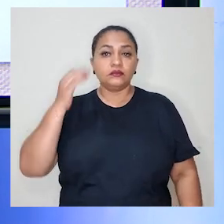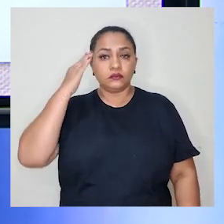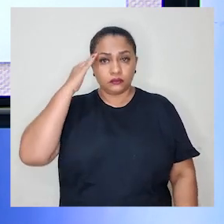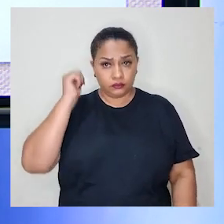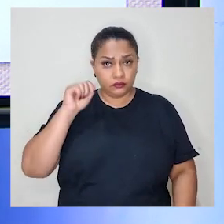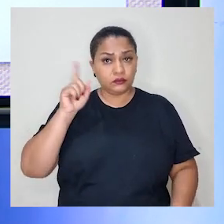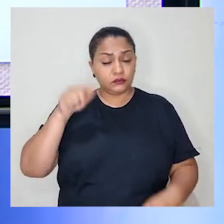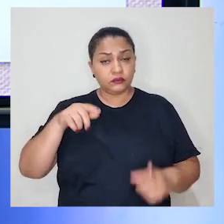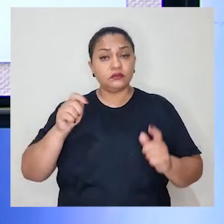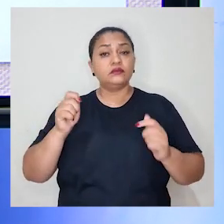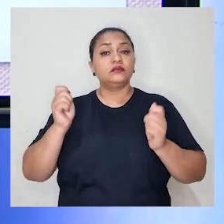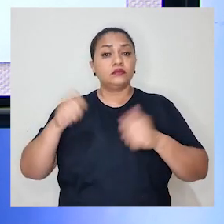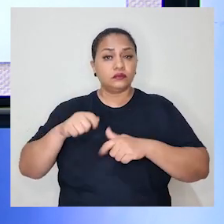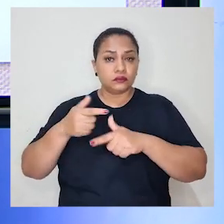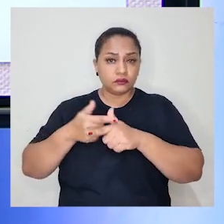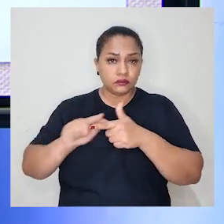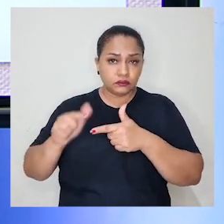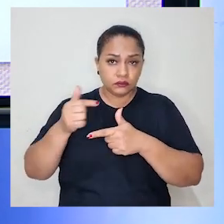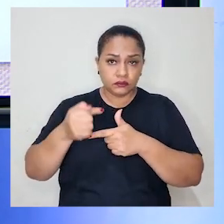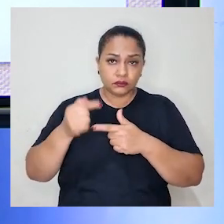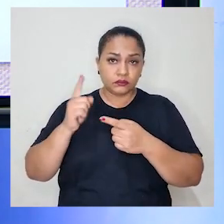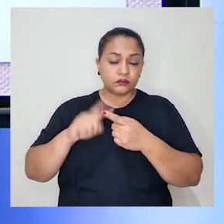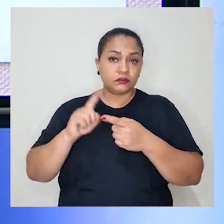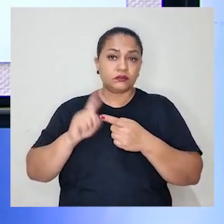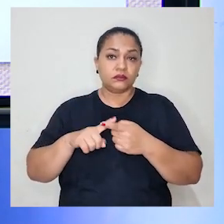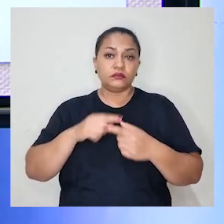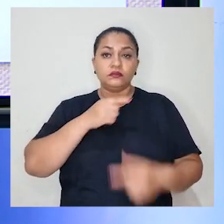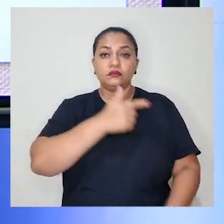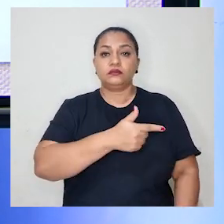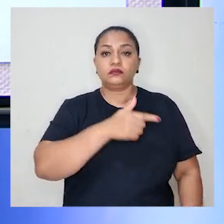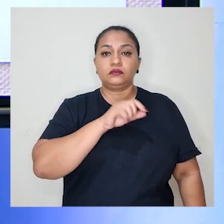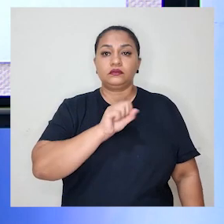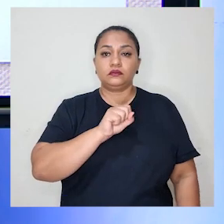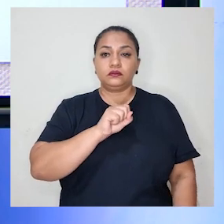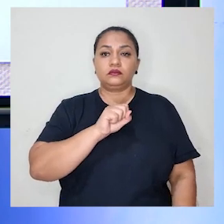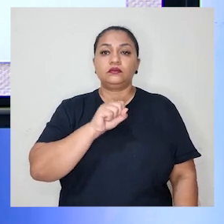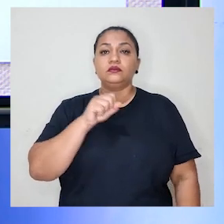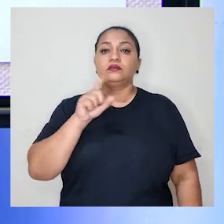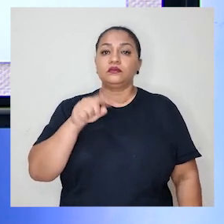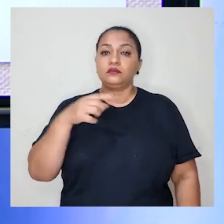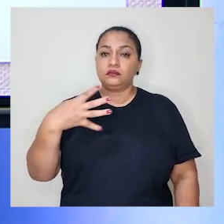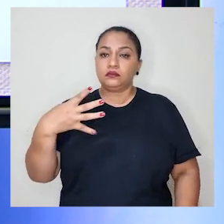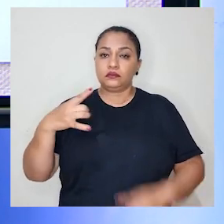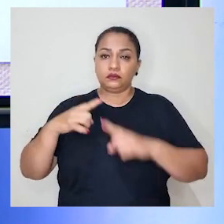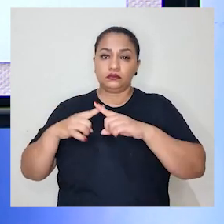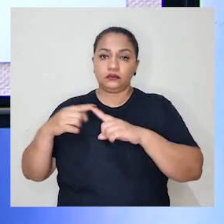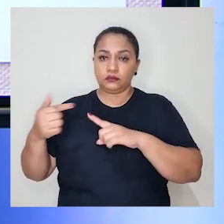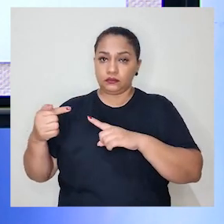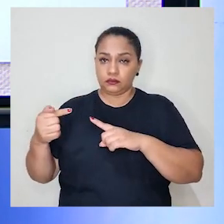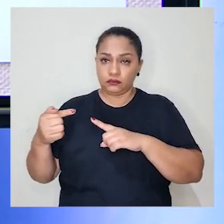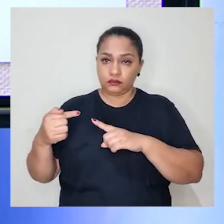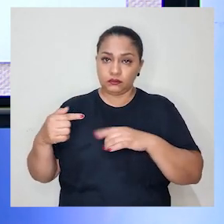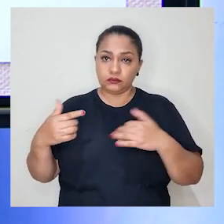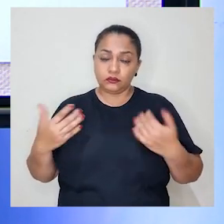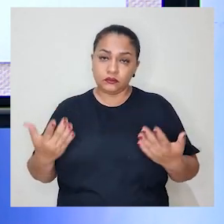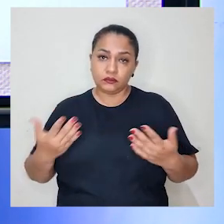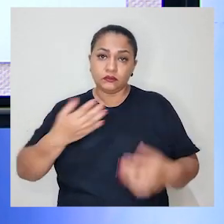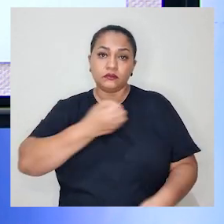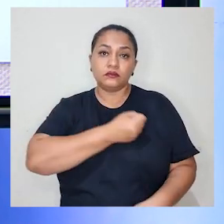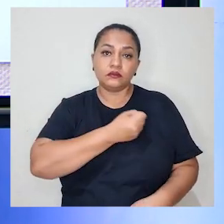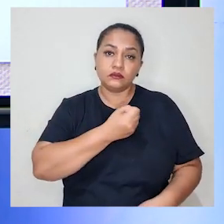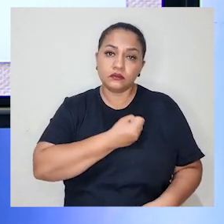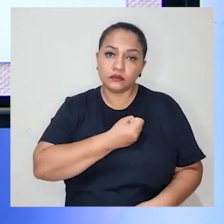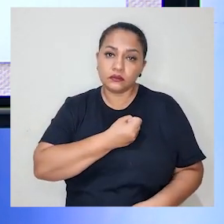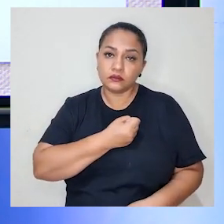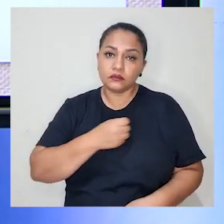28 eu sei que é divisível por 7, porque 28 é 4 vezes 7. Então, o